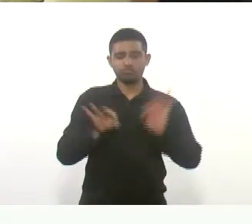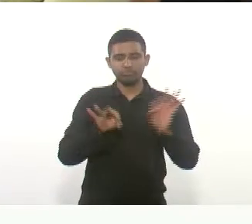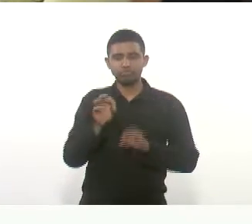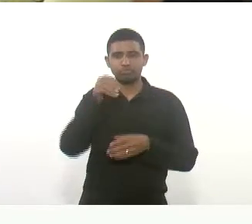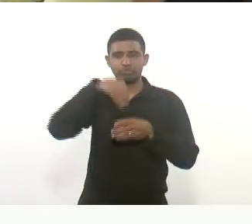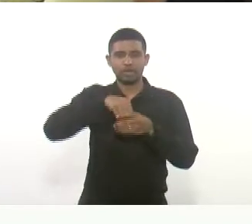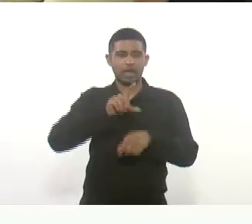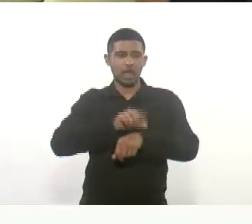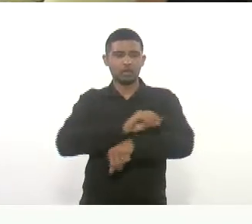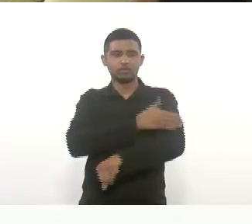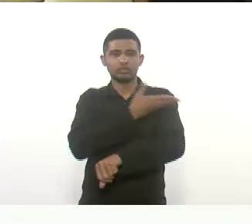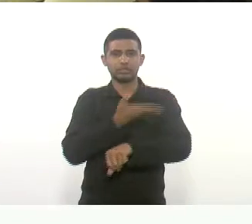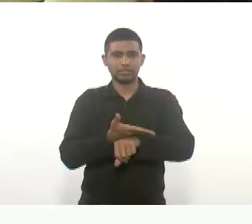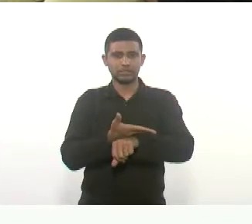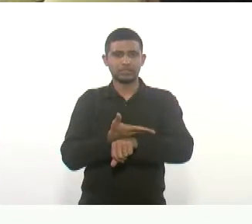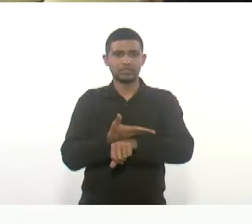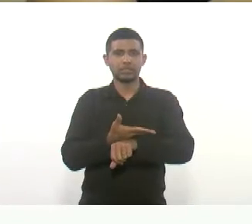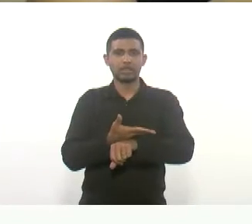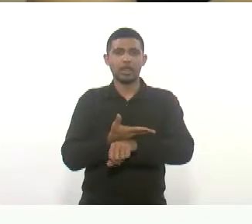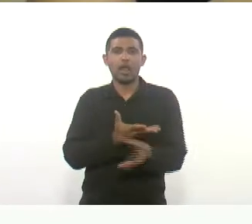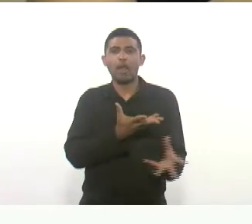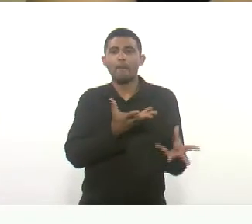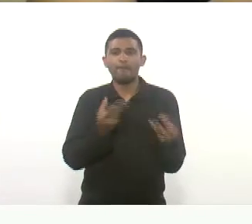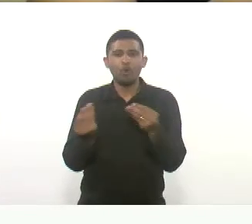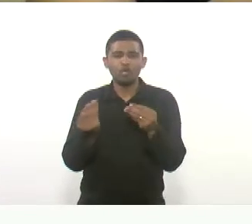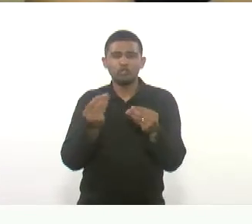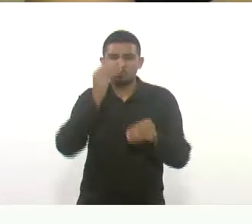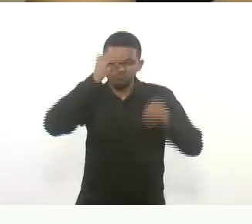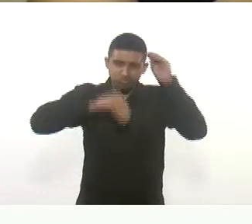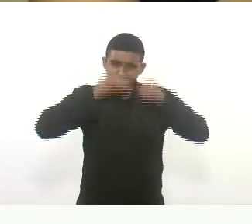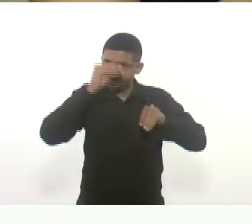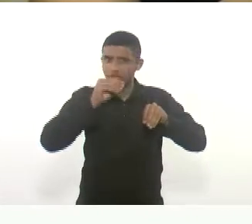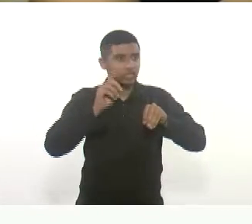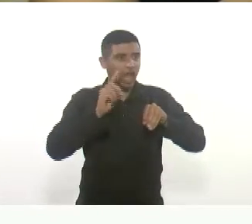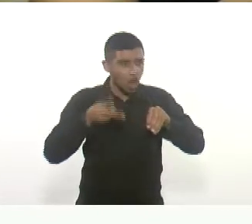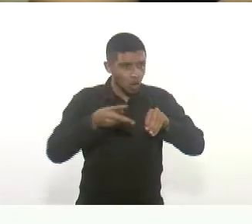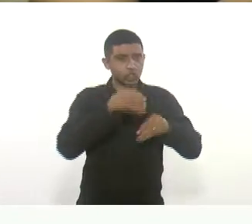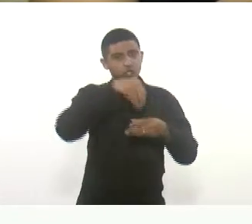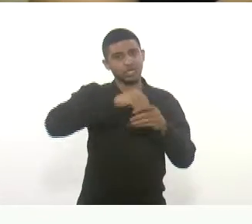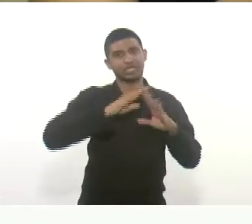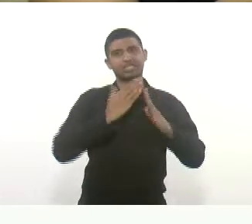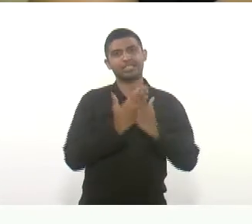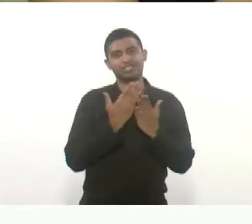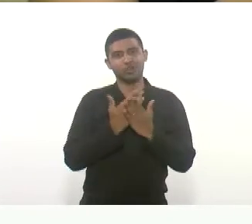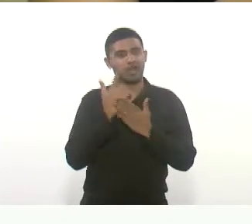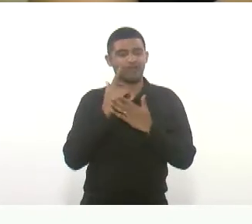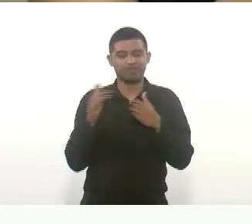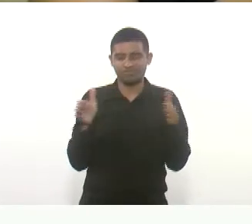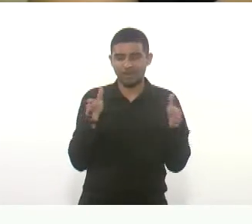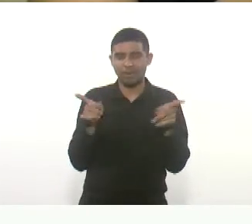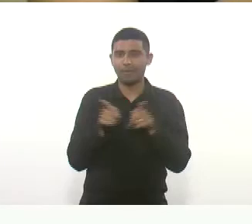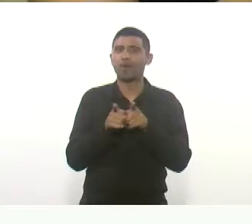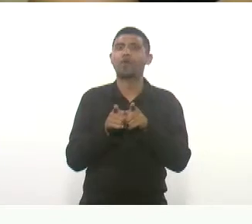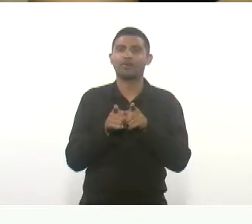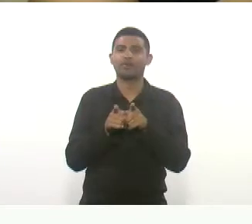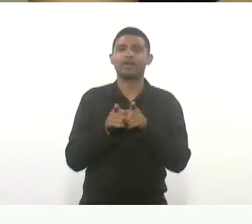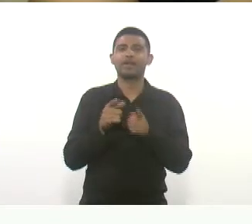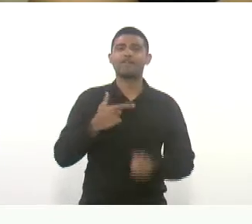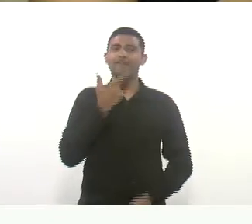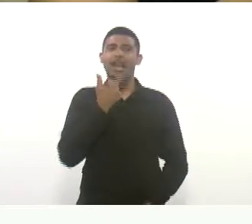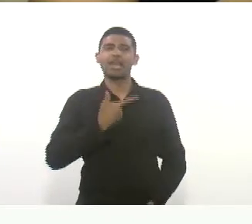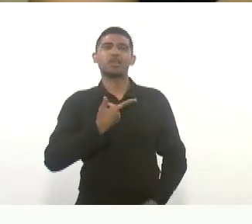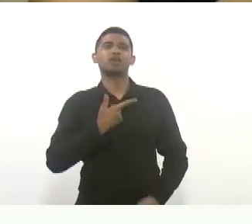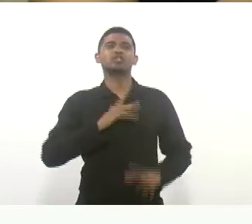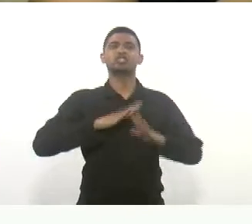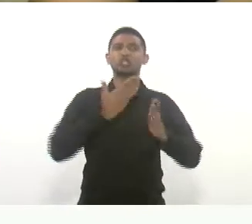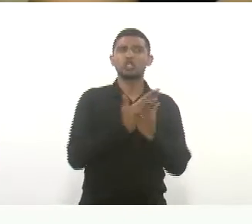integral, você aumenta a evasão escolar. Em algumas questões, principalmente no curto prazo. Porque o cara fala assim, vou ficar na escola mais